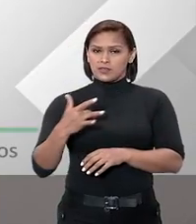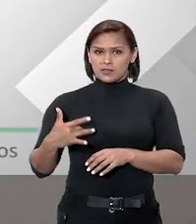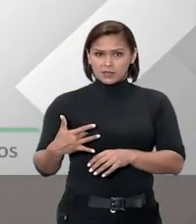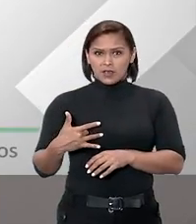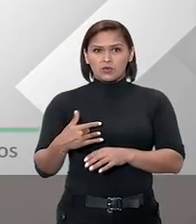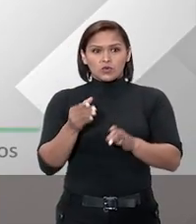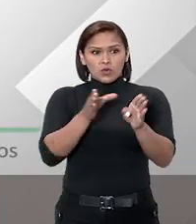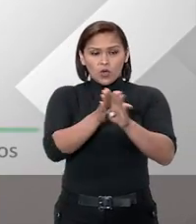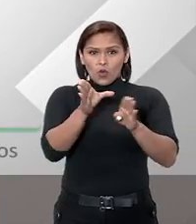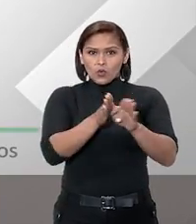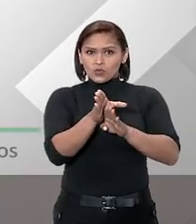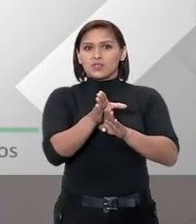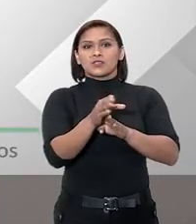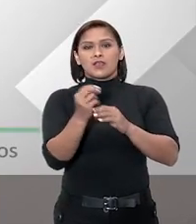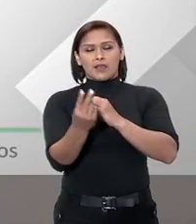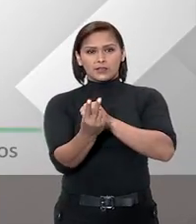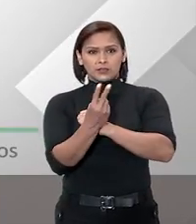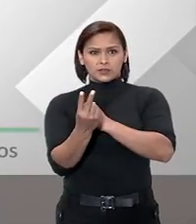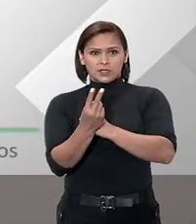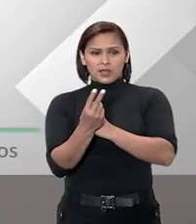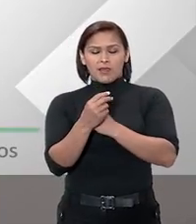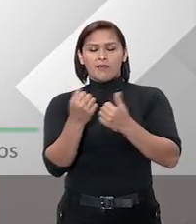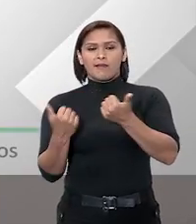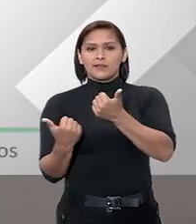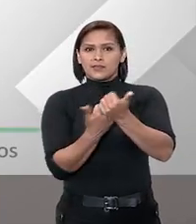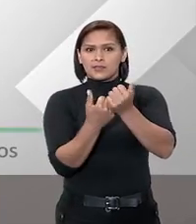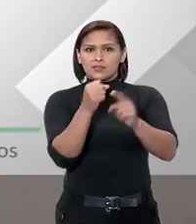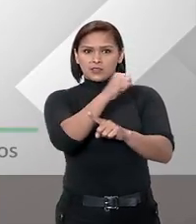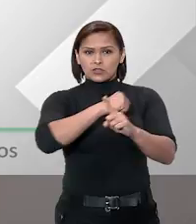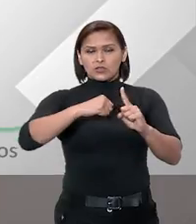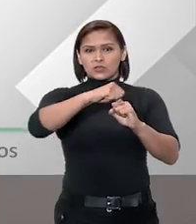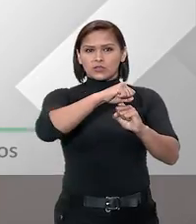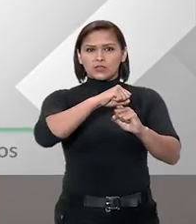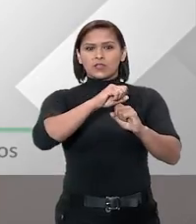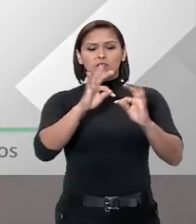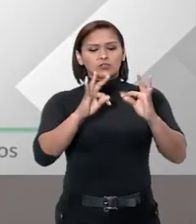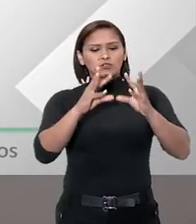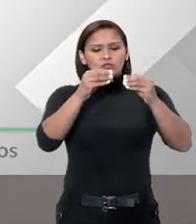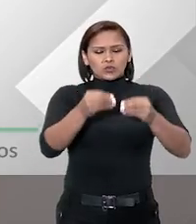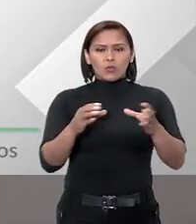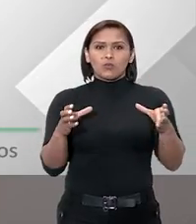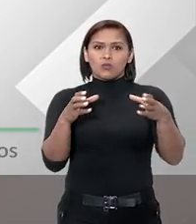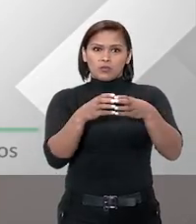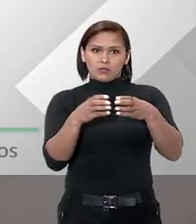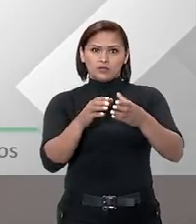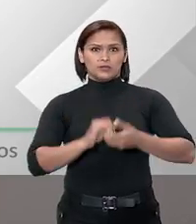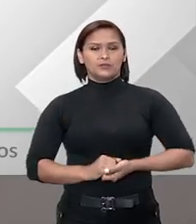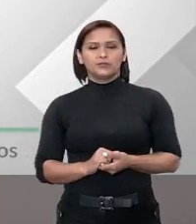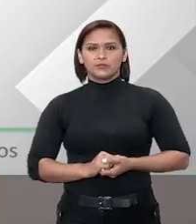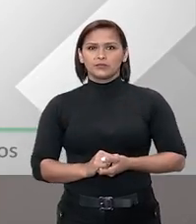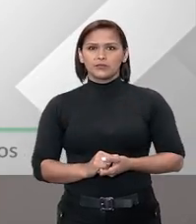saúde, conselhos tutelares, os assistentes sociais, então, de toda a rede.